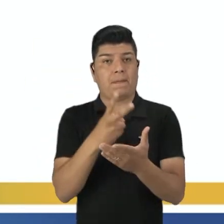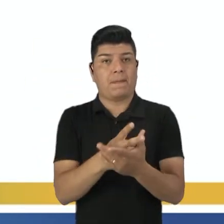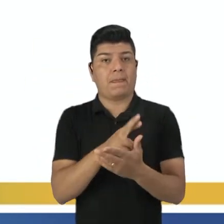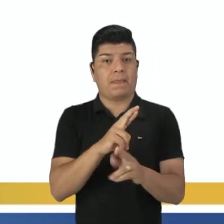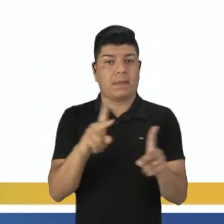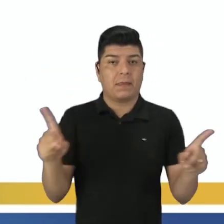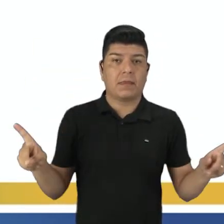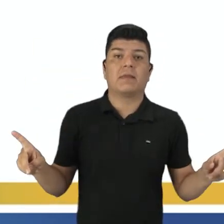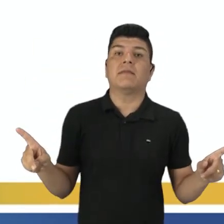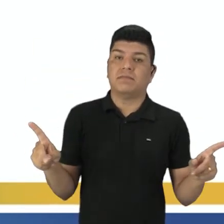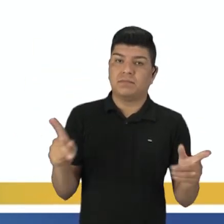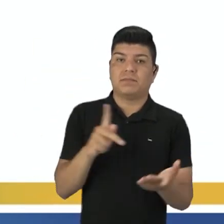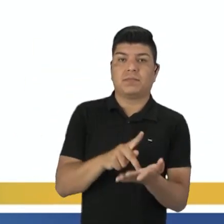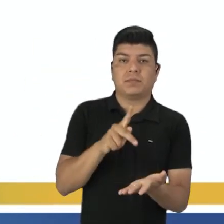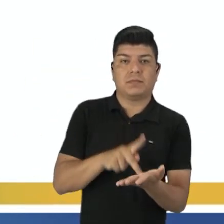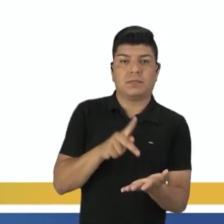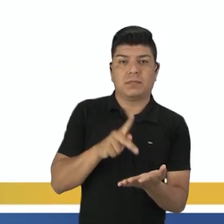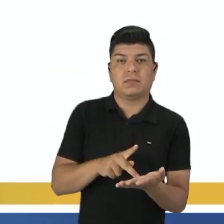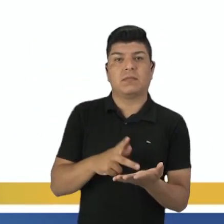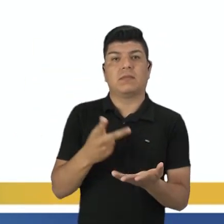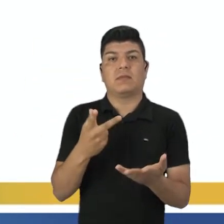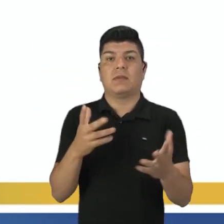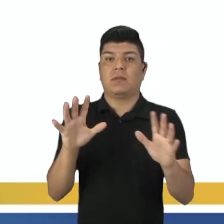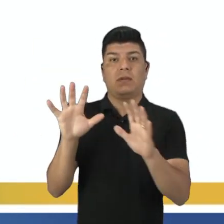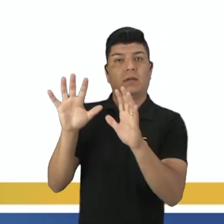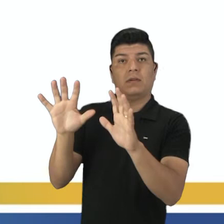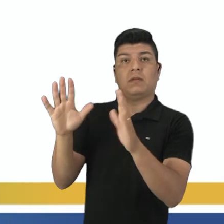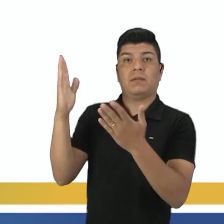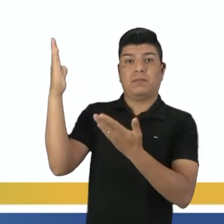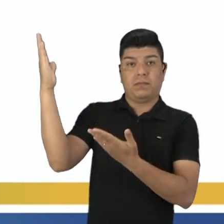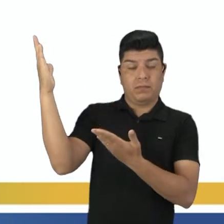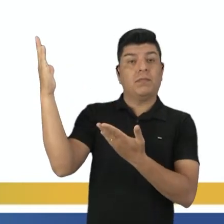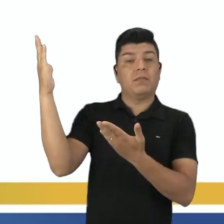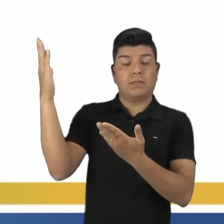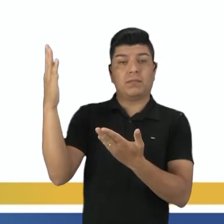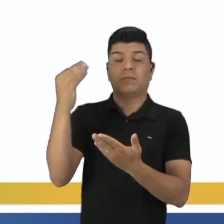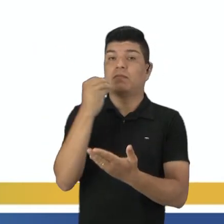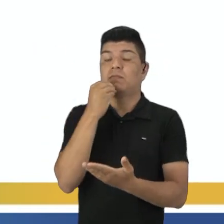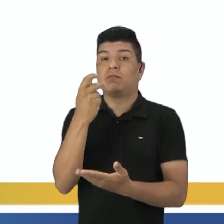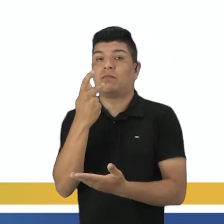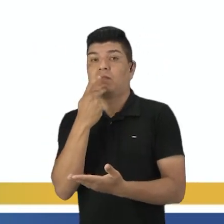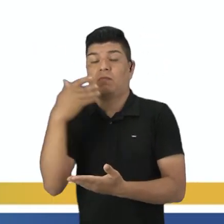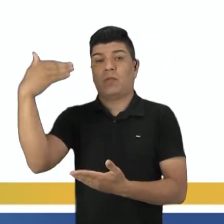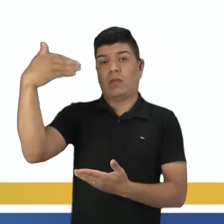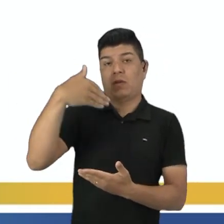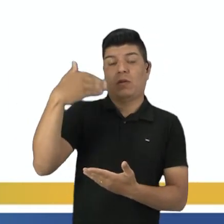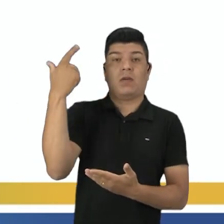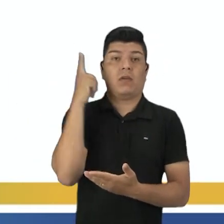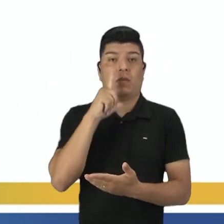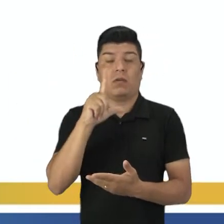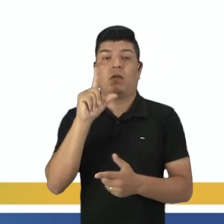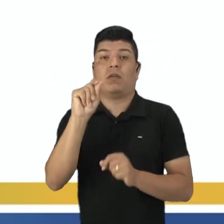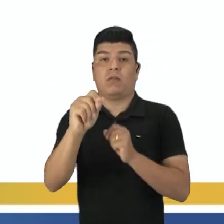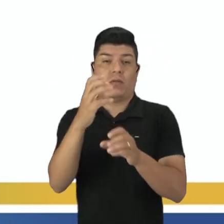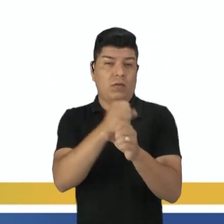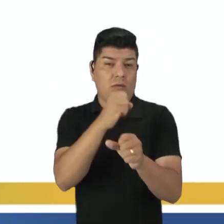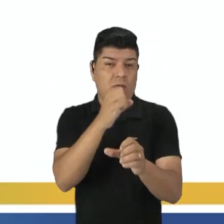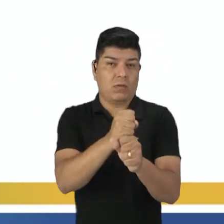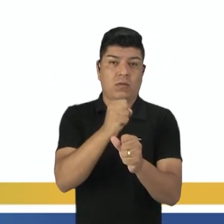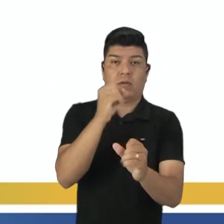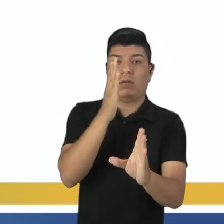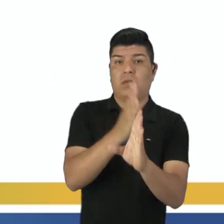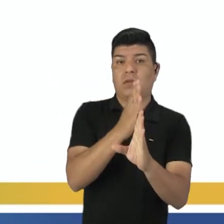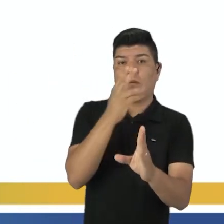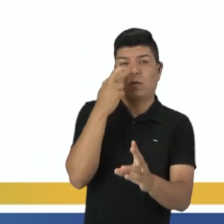da probabilidade real exatamente nisso. A probabilidade frequentista eu consigo calcular através